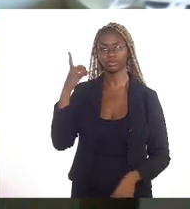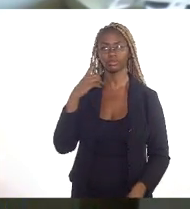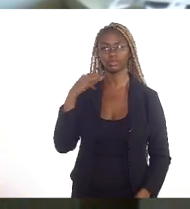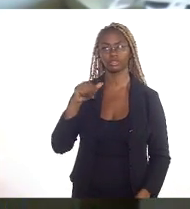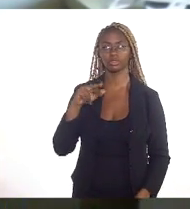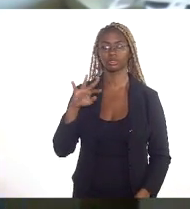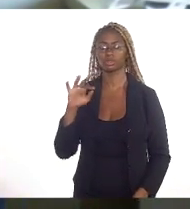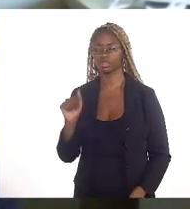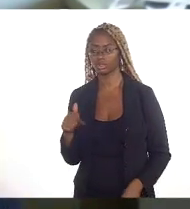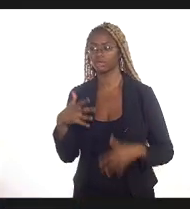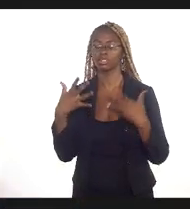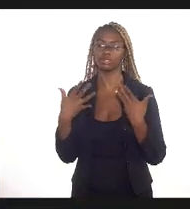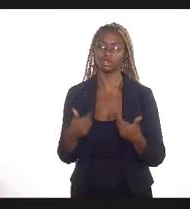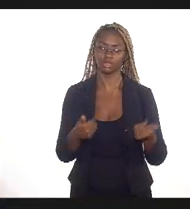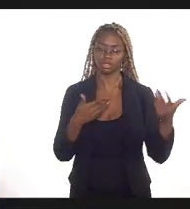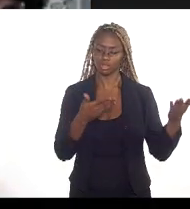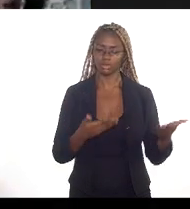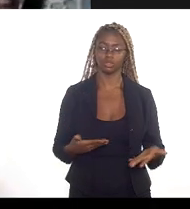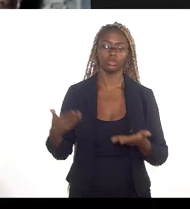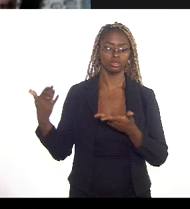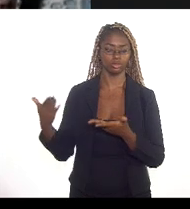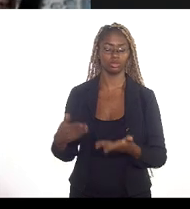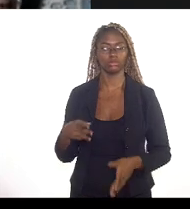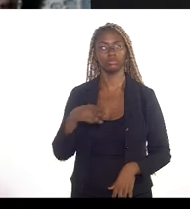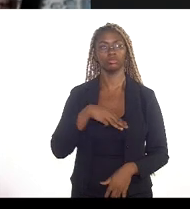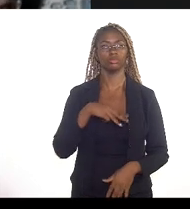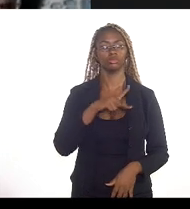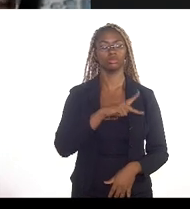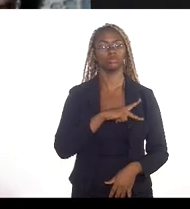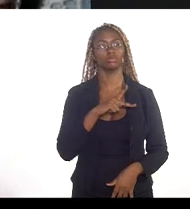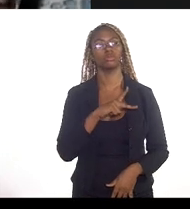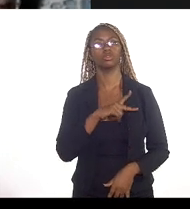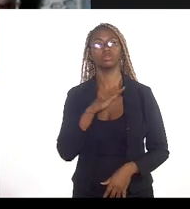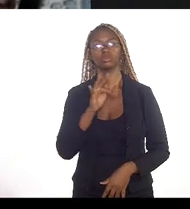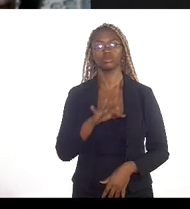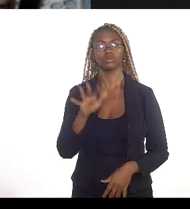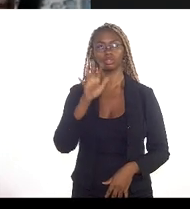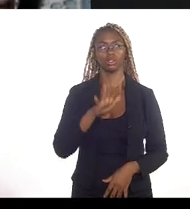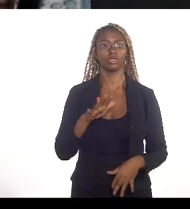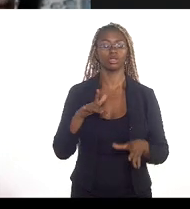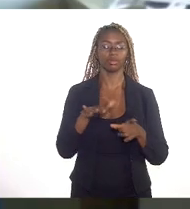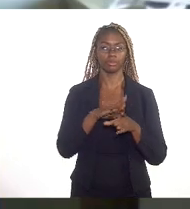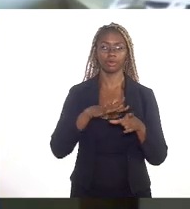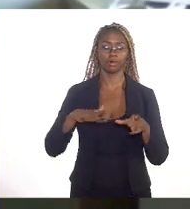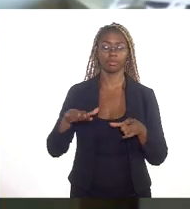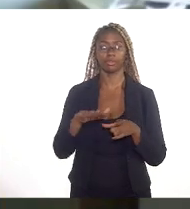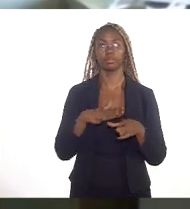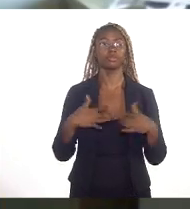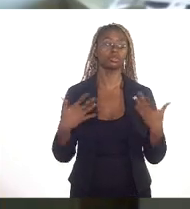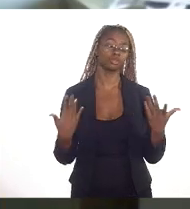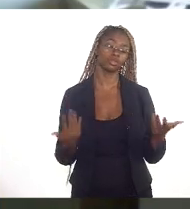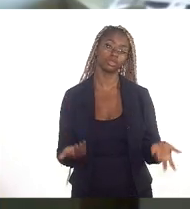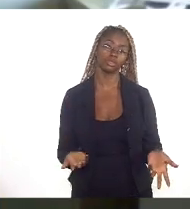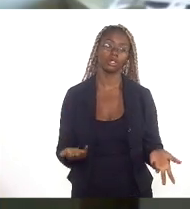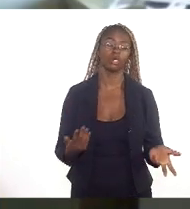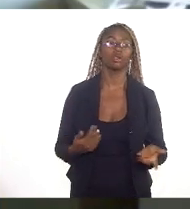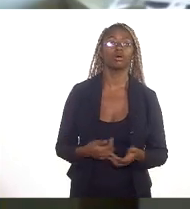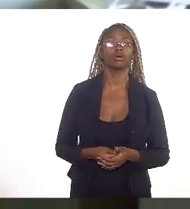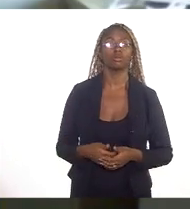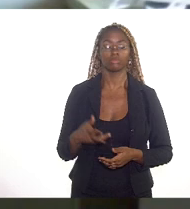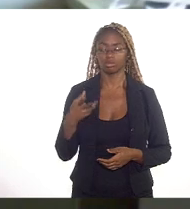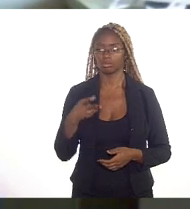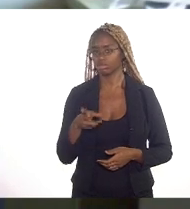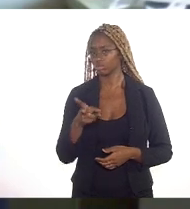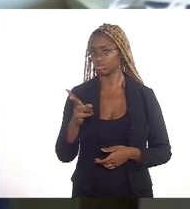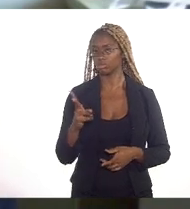ser acatada de convidar o Ministério Público Federal do Meio Ambiente. Então, assim posto, no mérito para prosseguimento